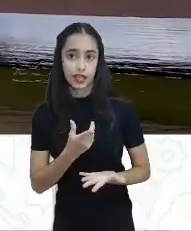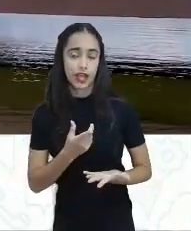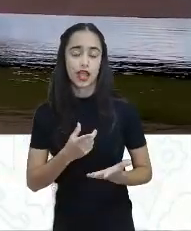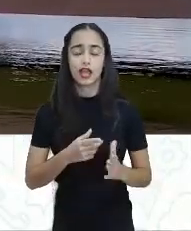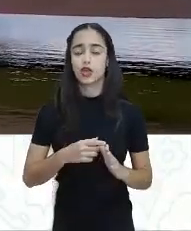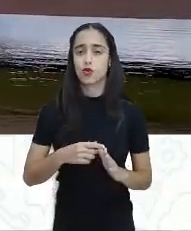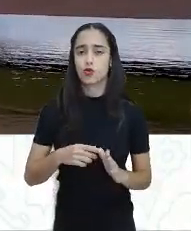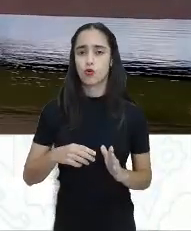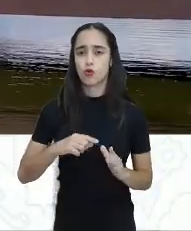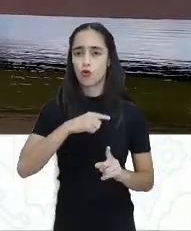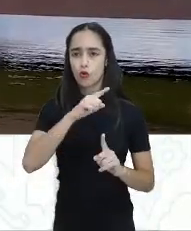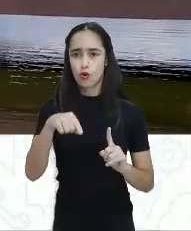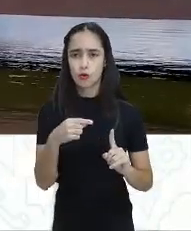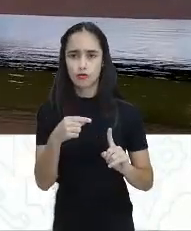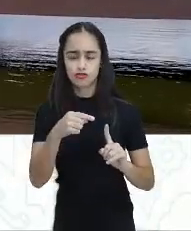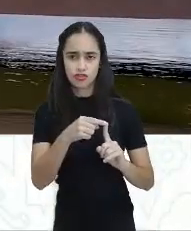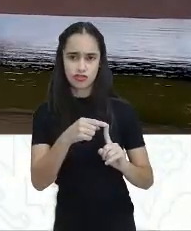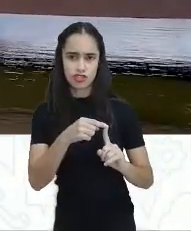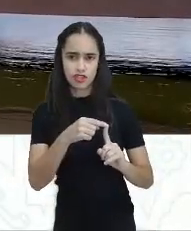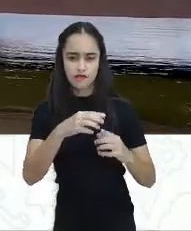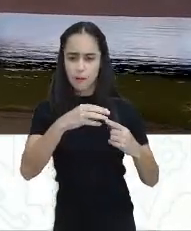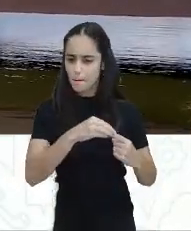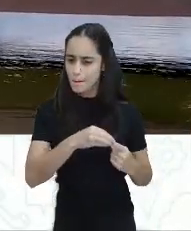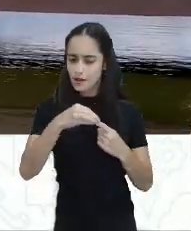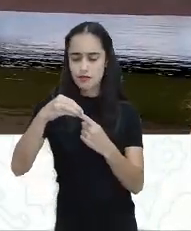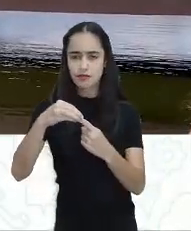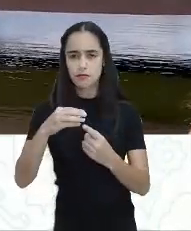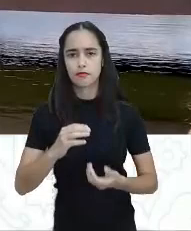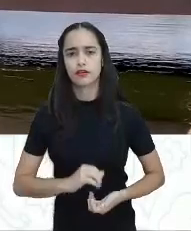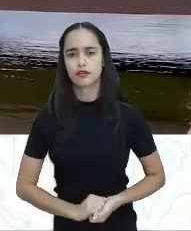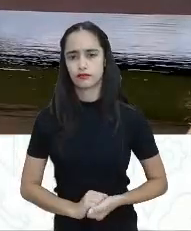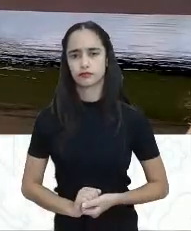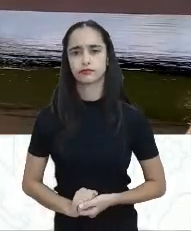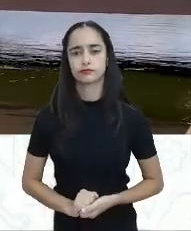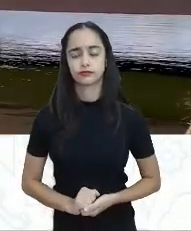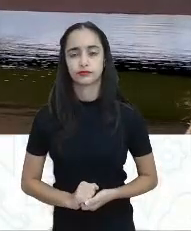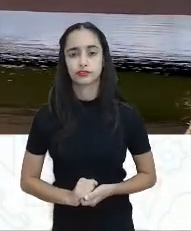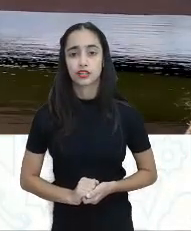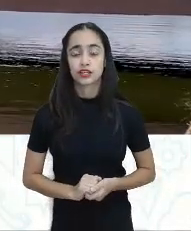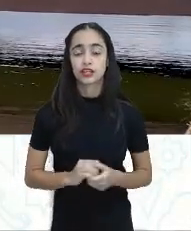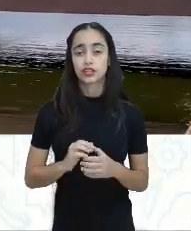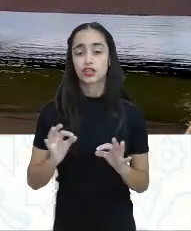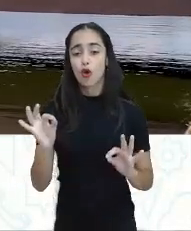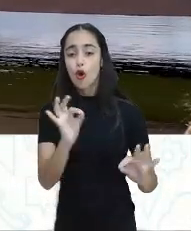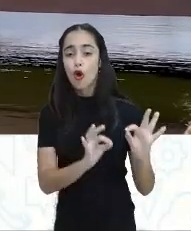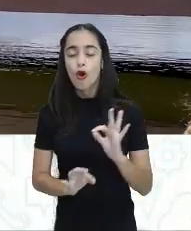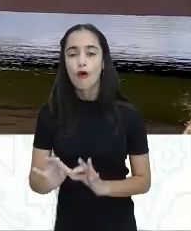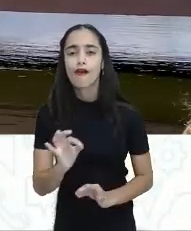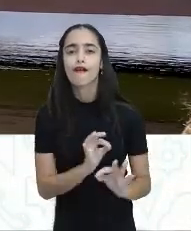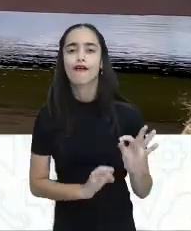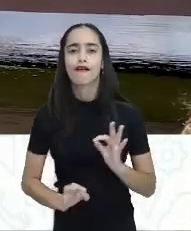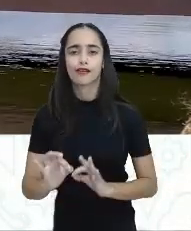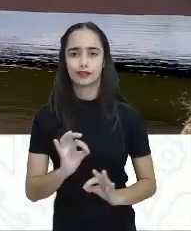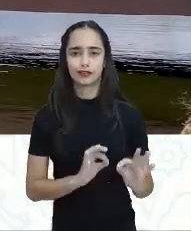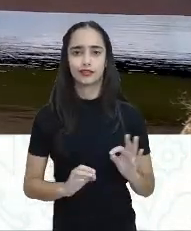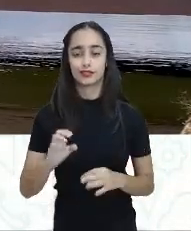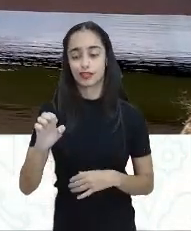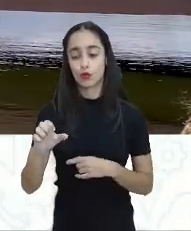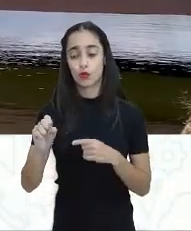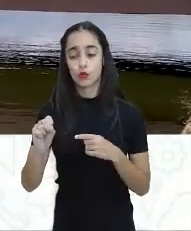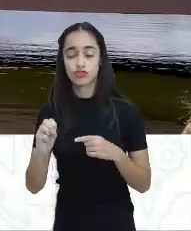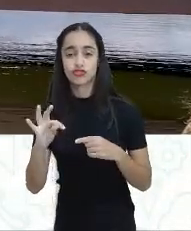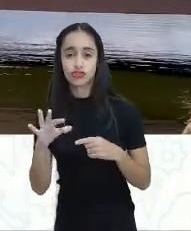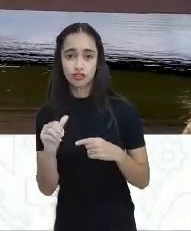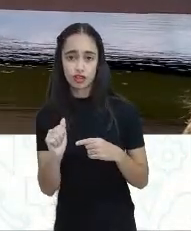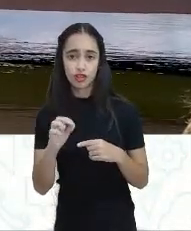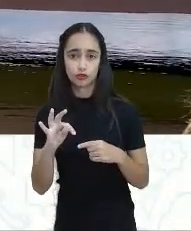diretor também, né, que constitui aí esse estatuto da cidade. A gente vai entender mais à